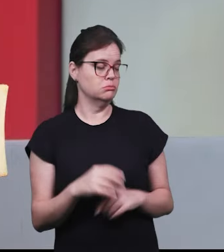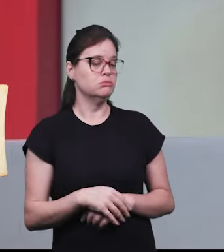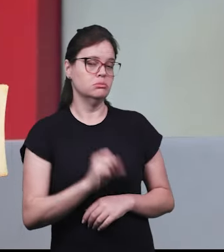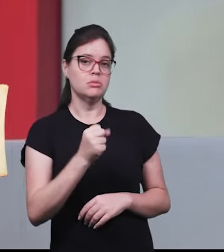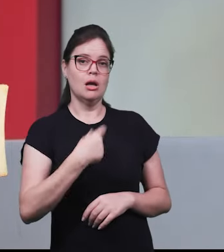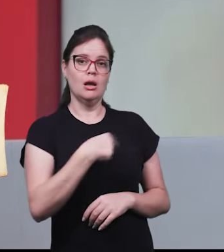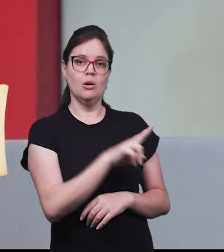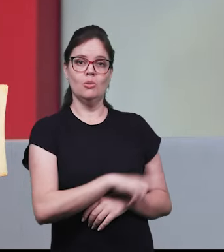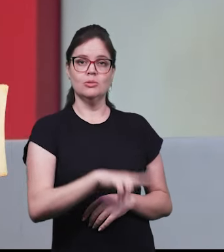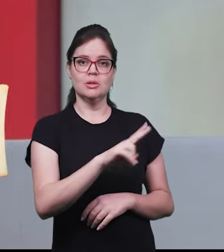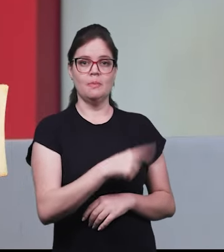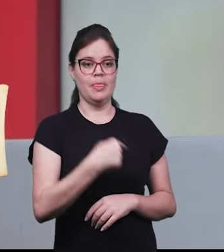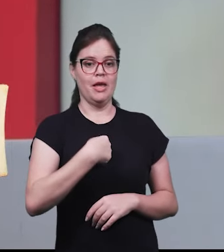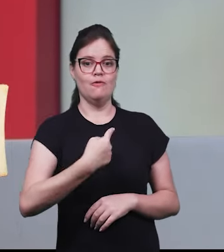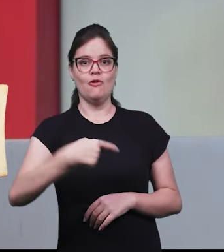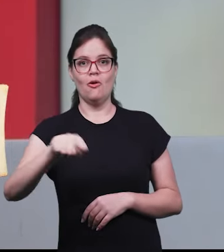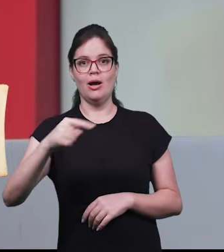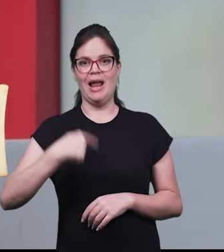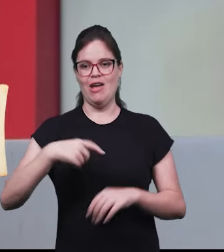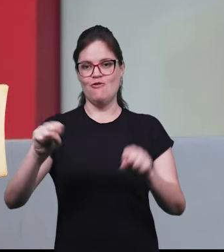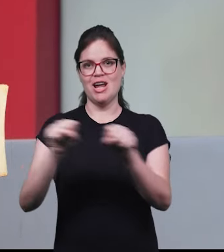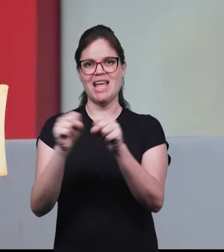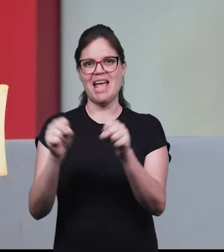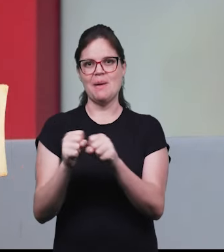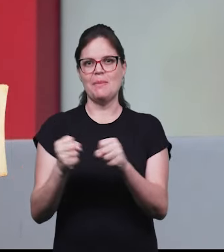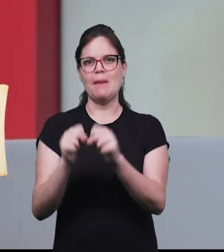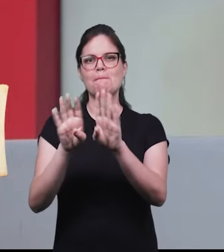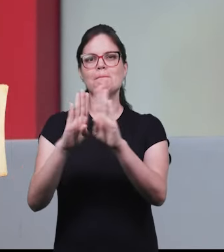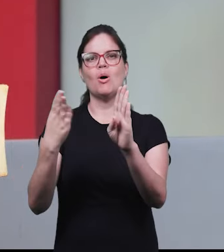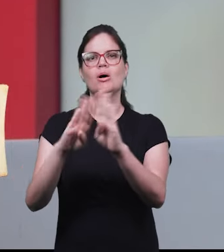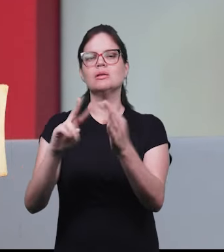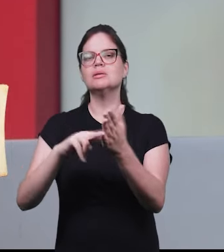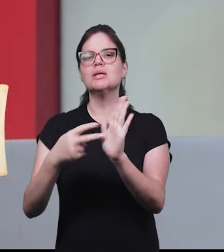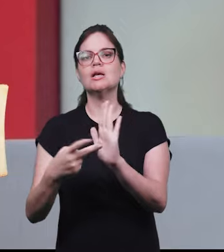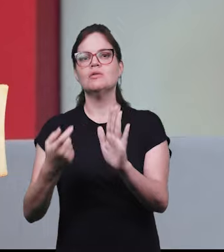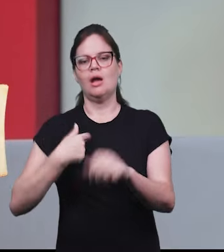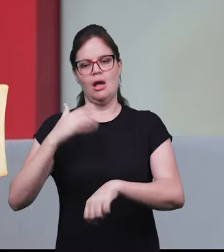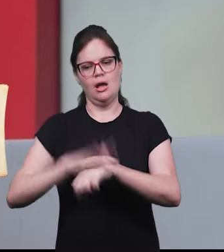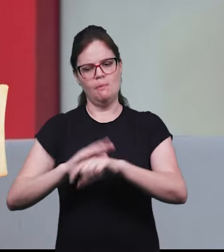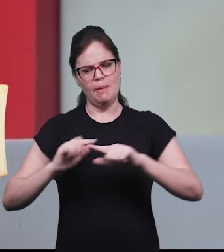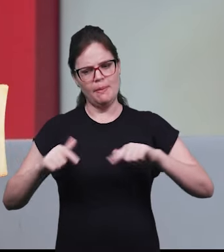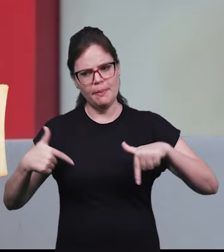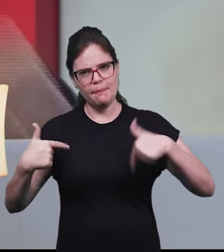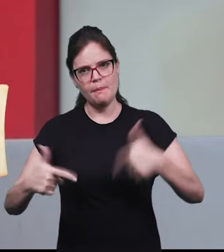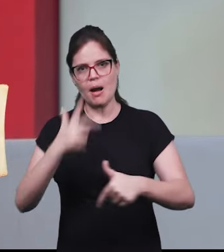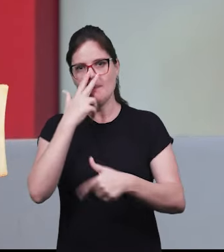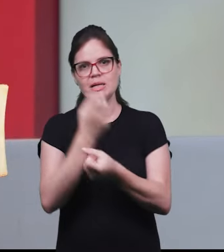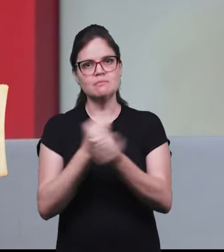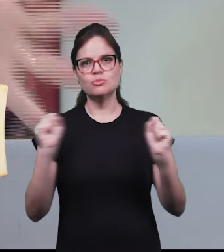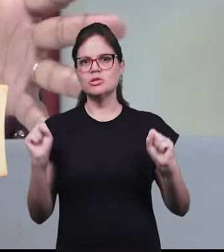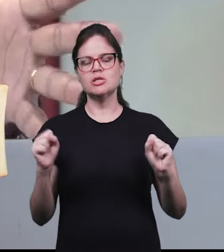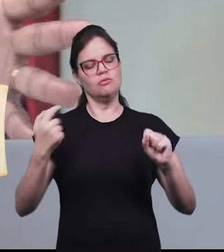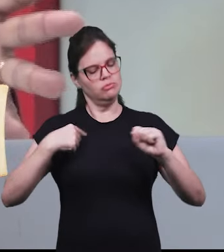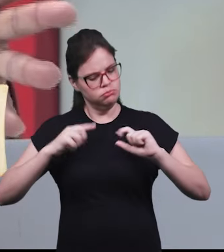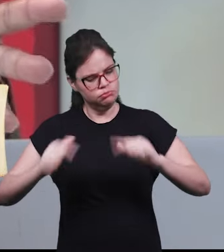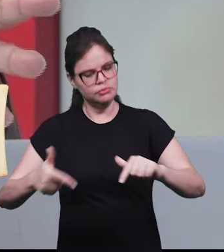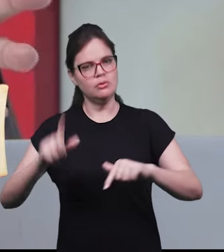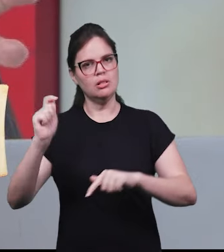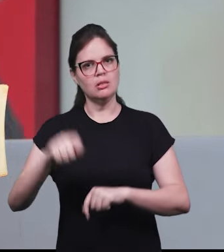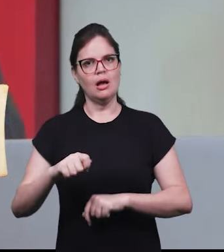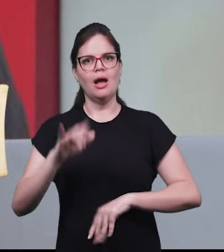as portas, ou seja, as portas estão fechadas que Deus quebra. Ele usa às vezes uma pessoa que você nem imagina fazer o que ele quer